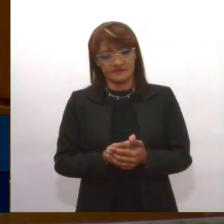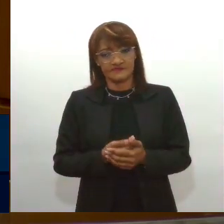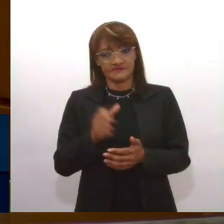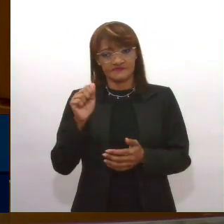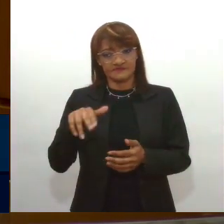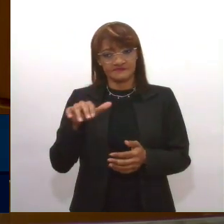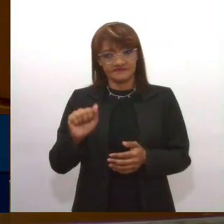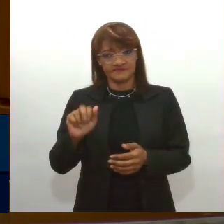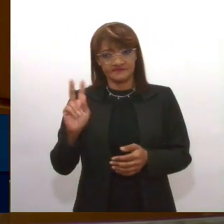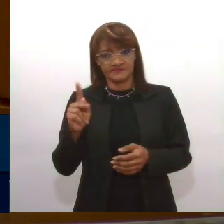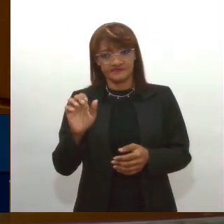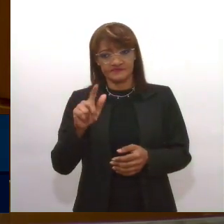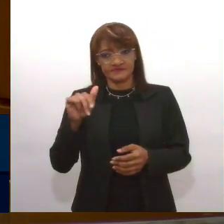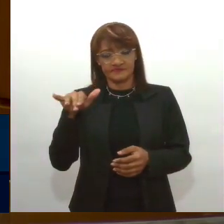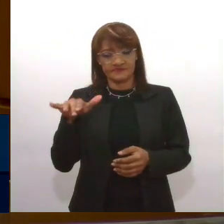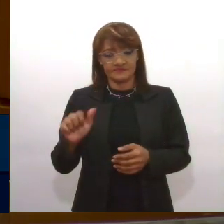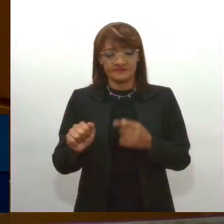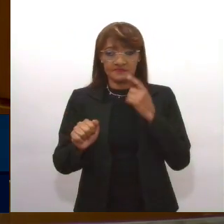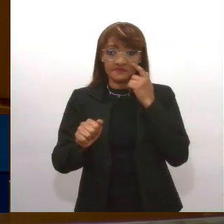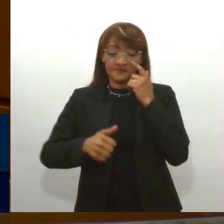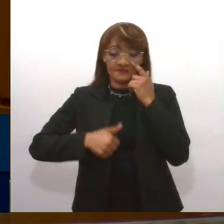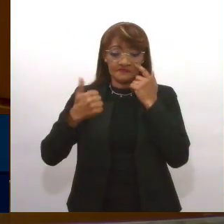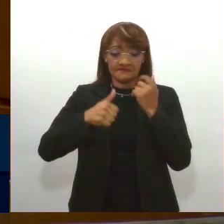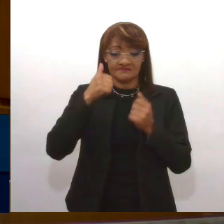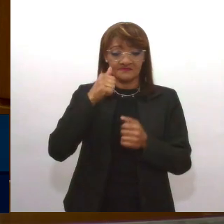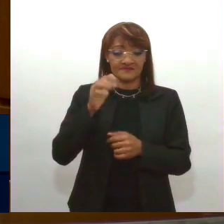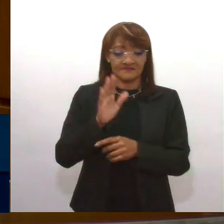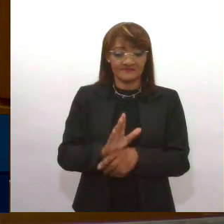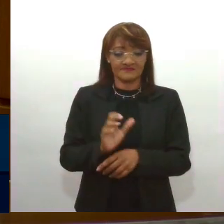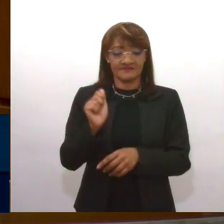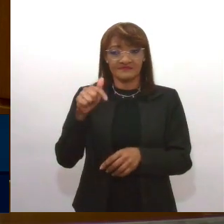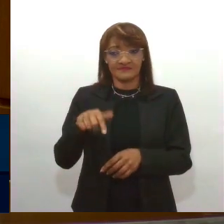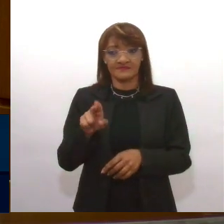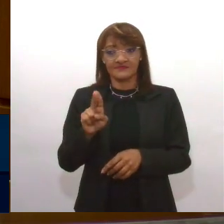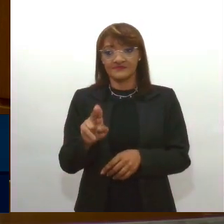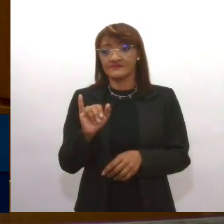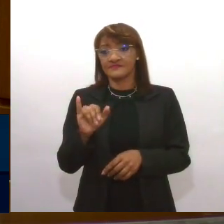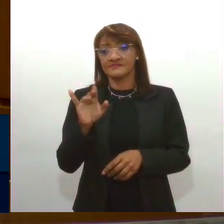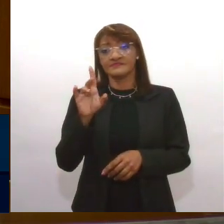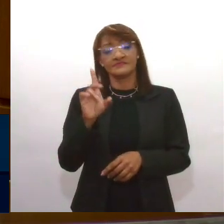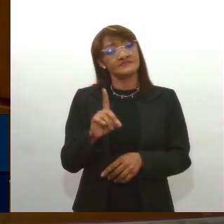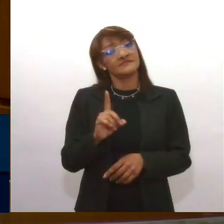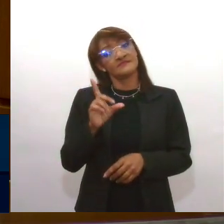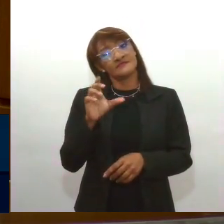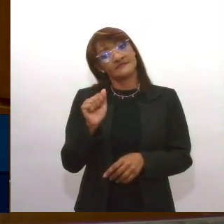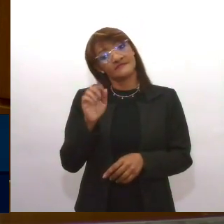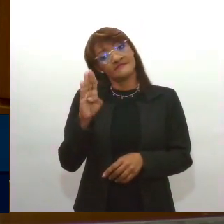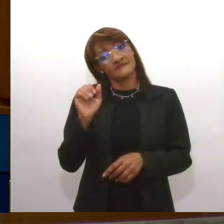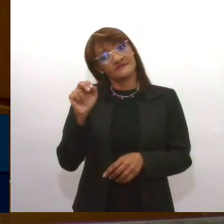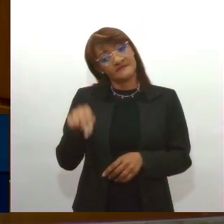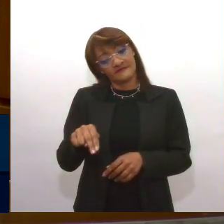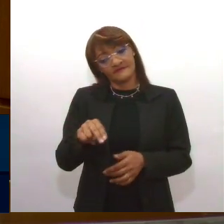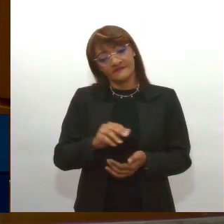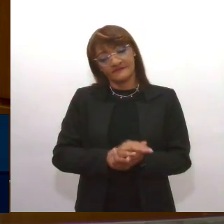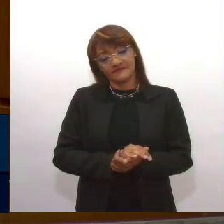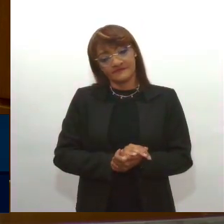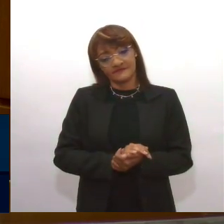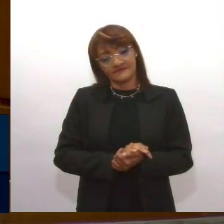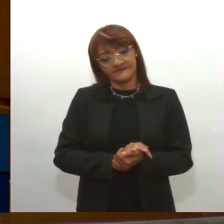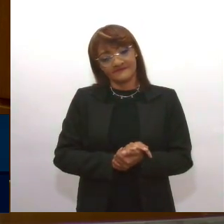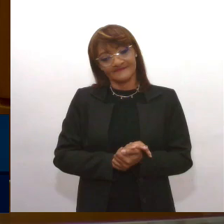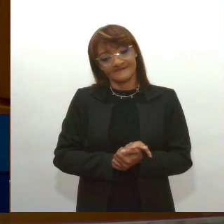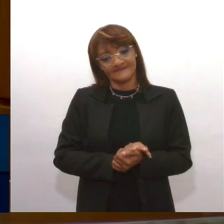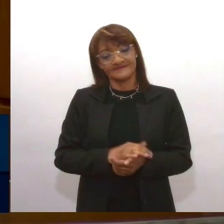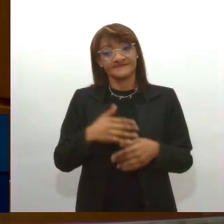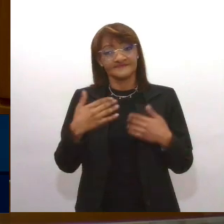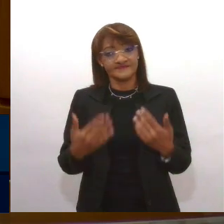Aquidaban foi eleita a primeira mulher prefeita de Aquidaban com significativo percentual de 61%